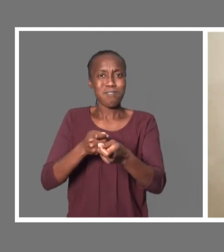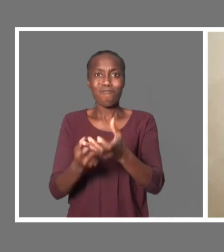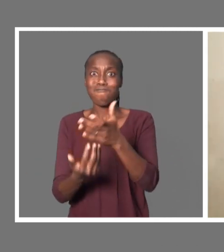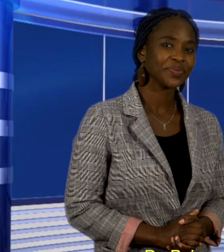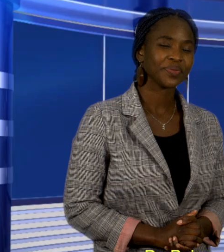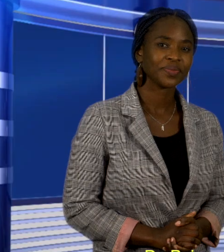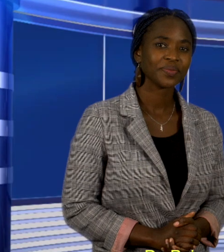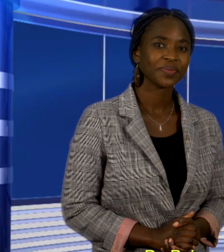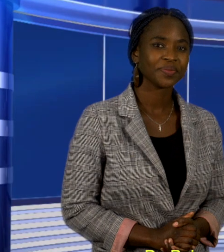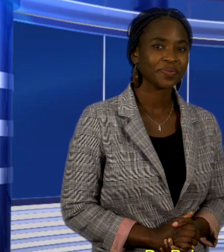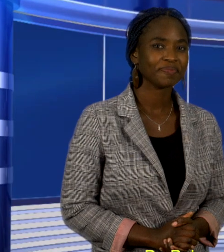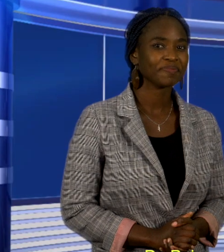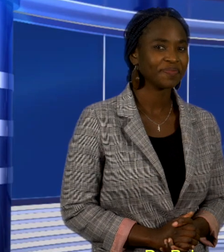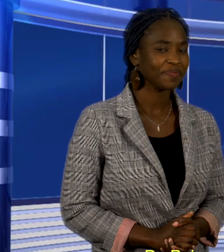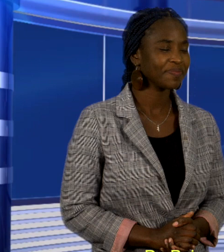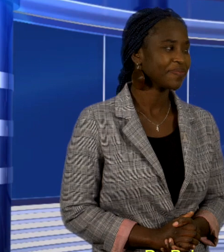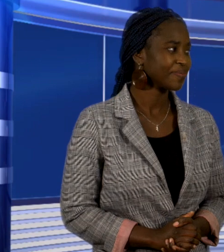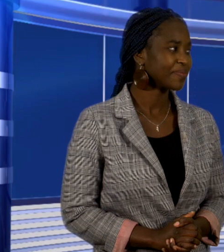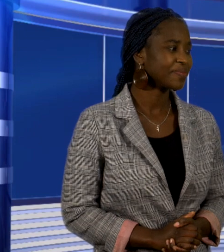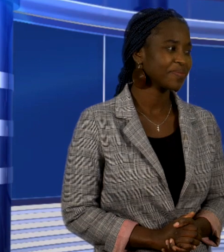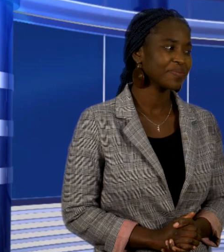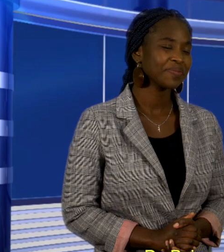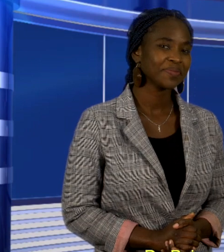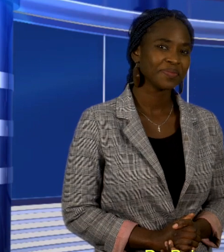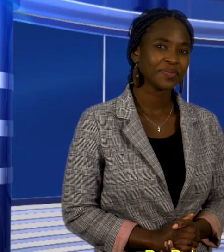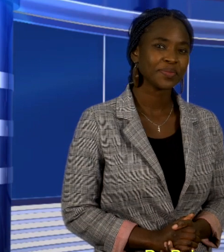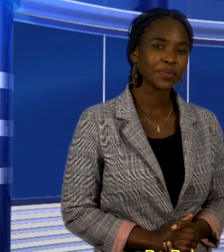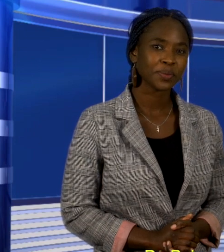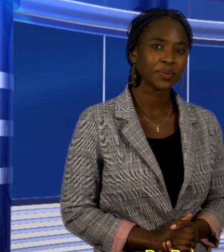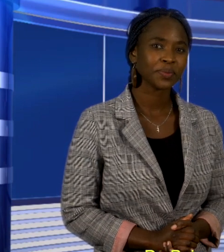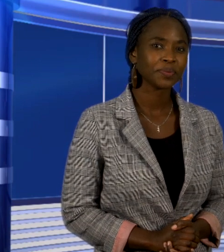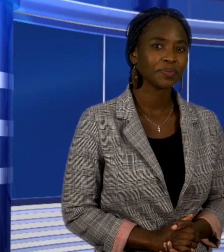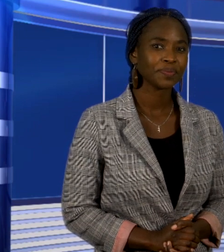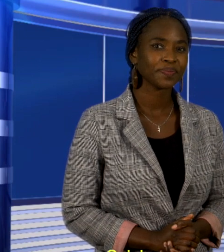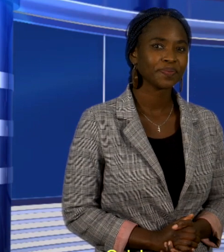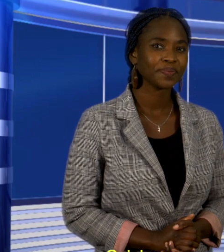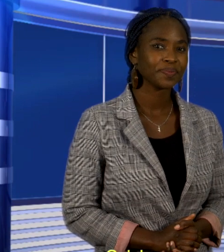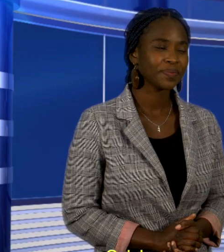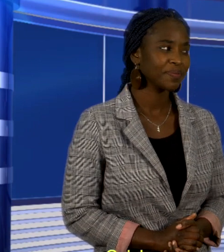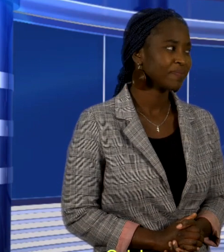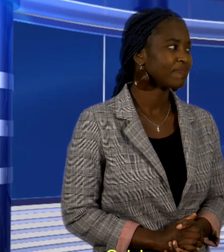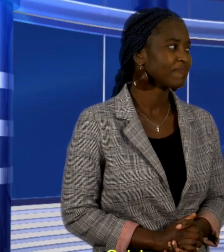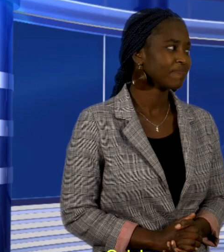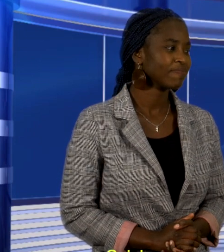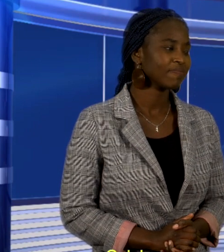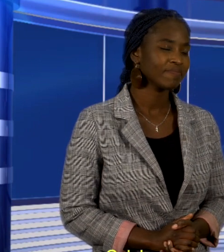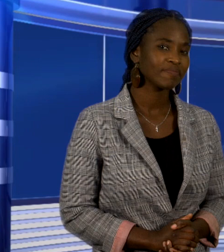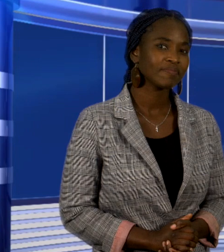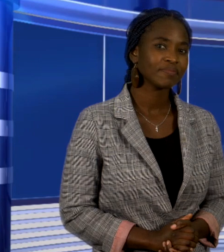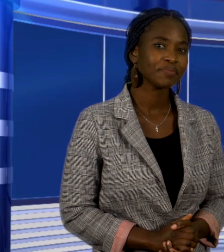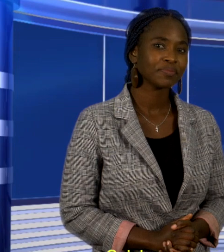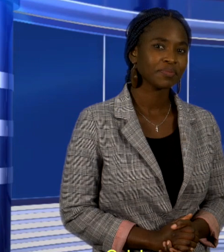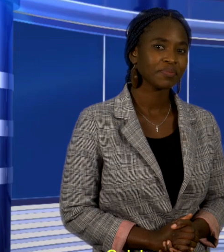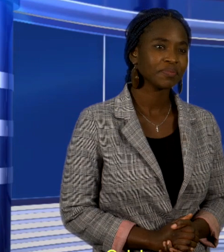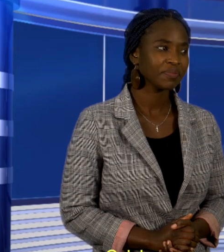volta de casa. Da beira voltamos a Maputo para falar do aleitamento materno celebrou-se na primeira semana de agosto a